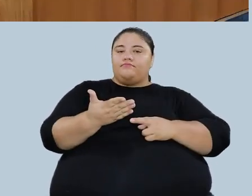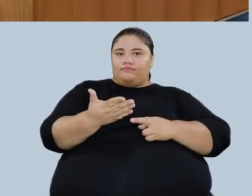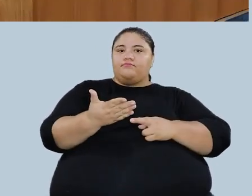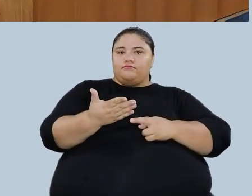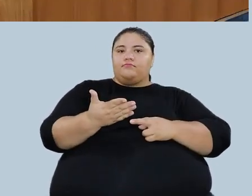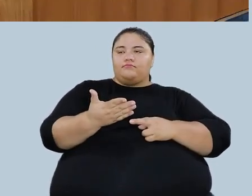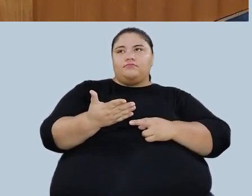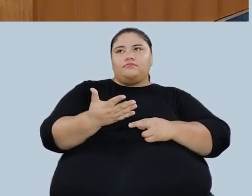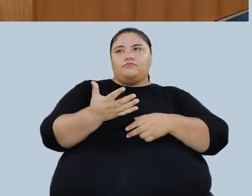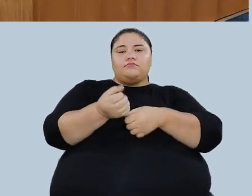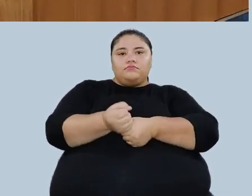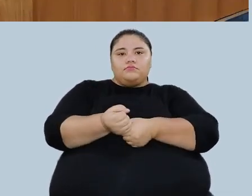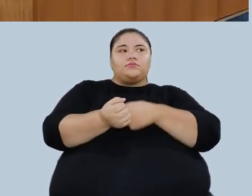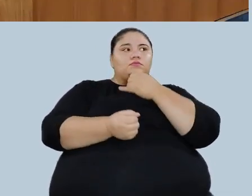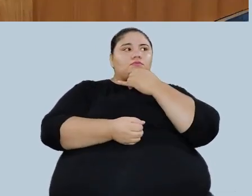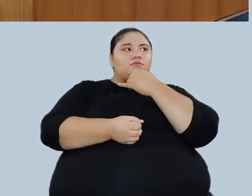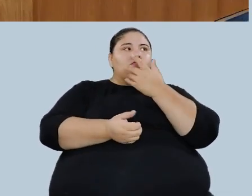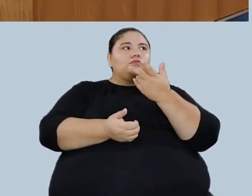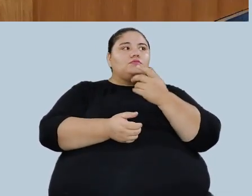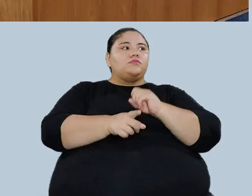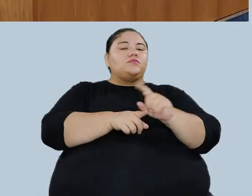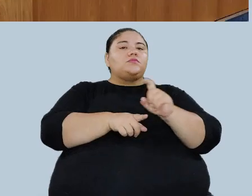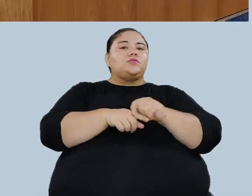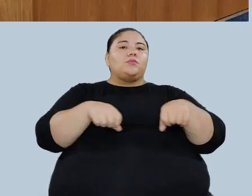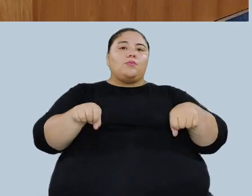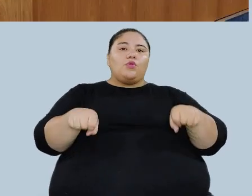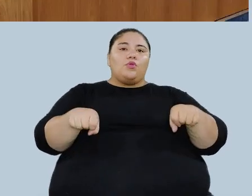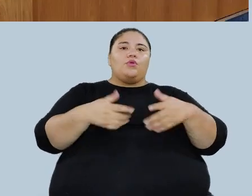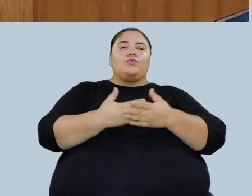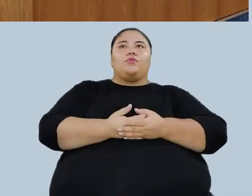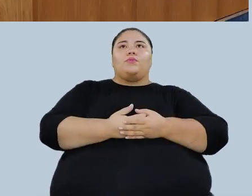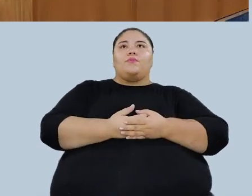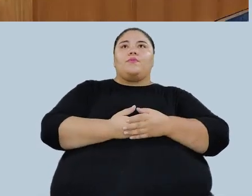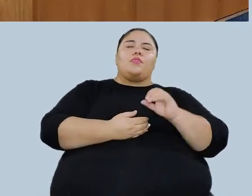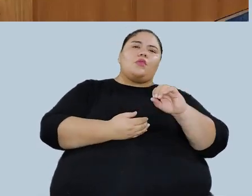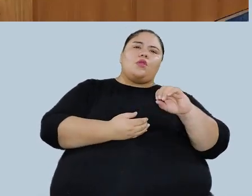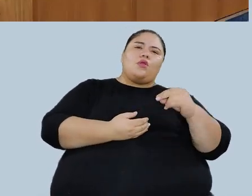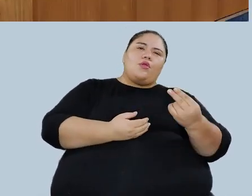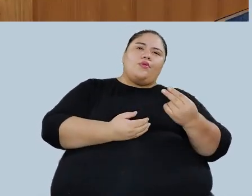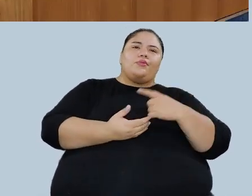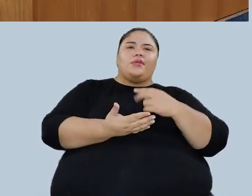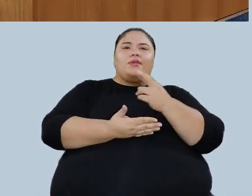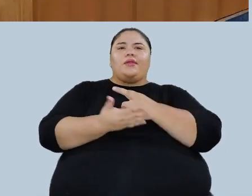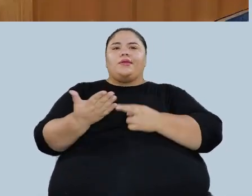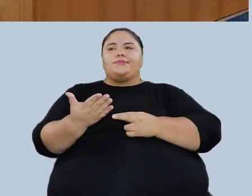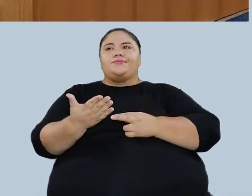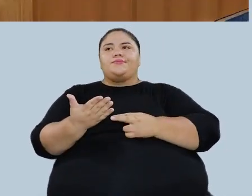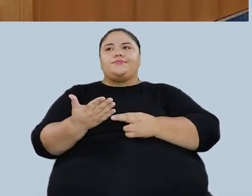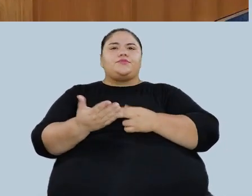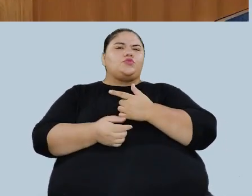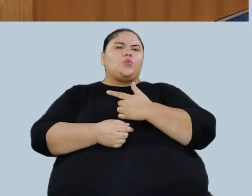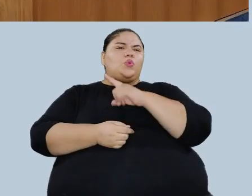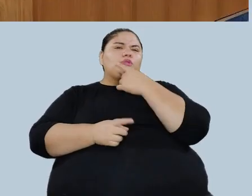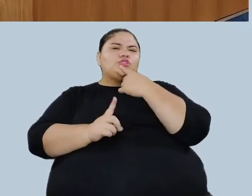decorrentes de locações de imóveis ou tem receitas decorrentes de uma outras